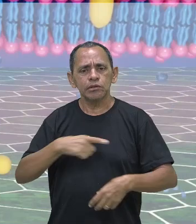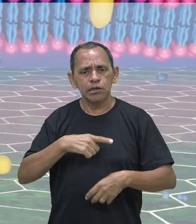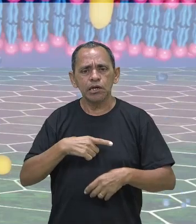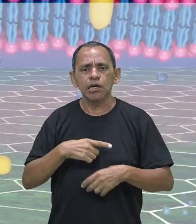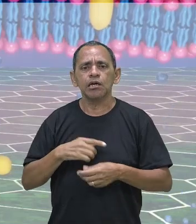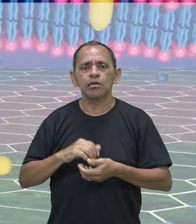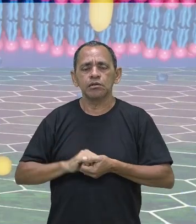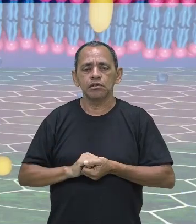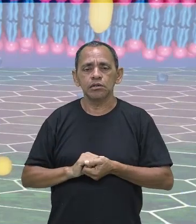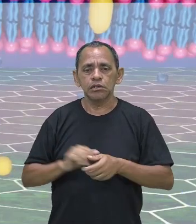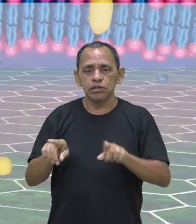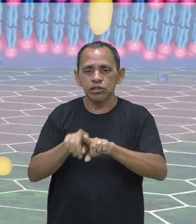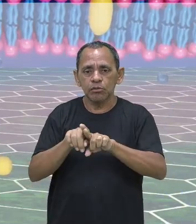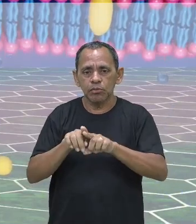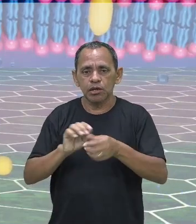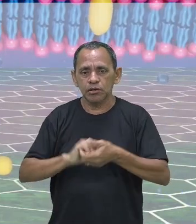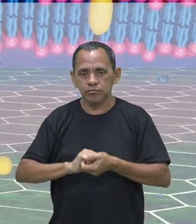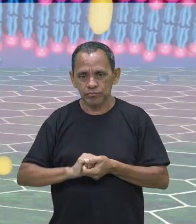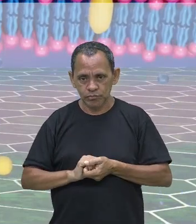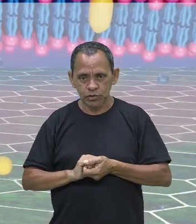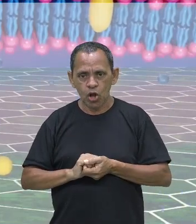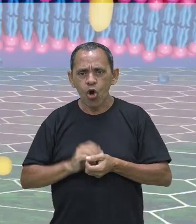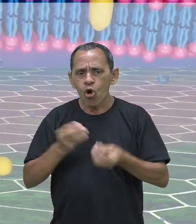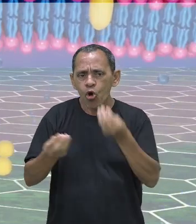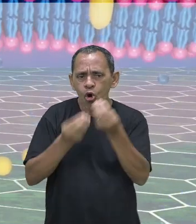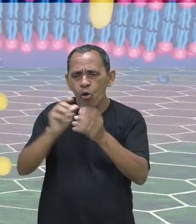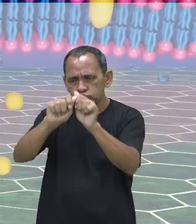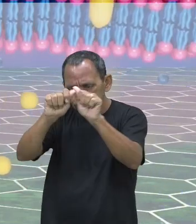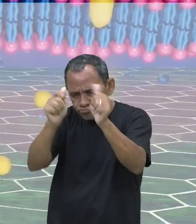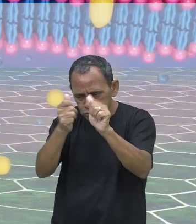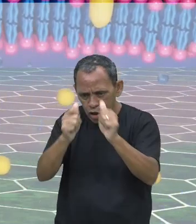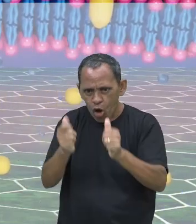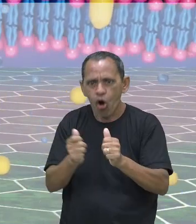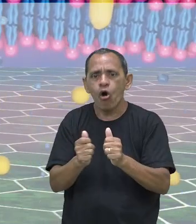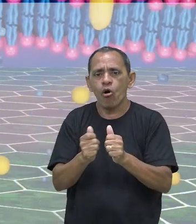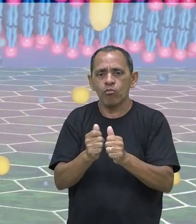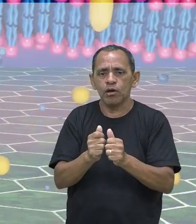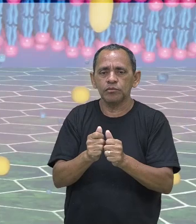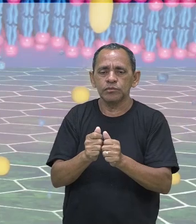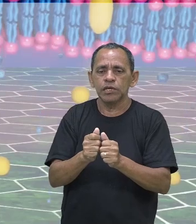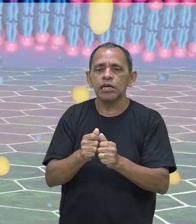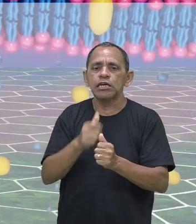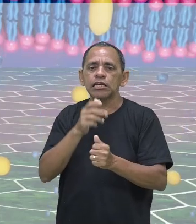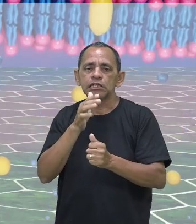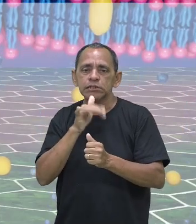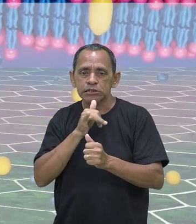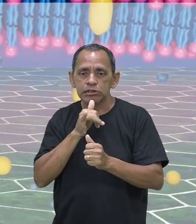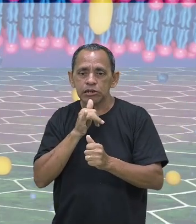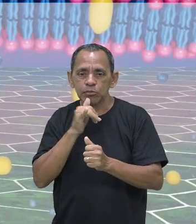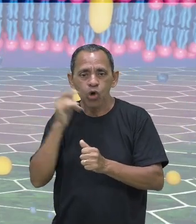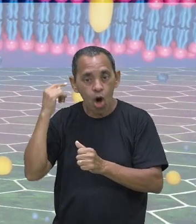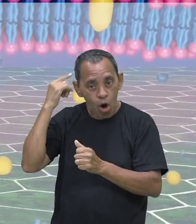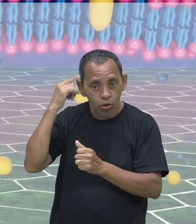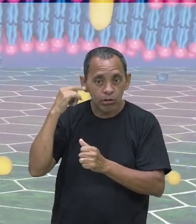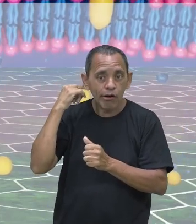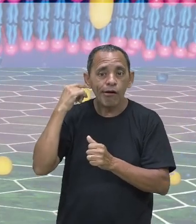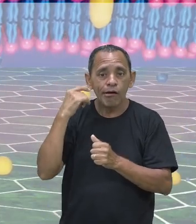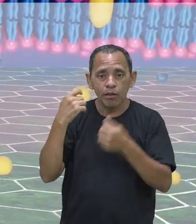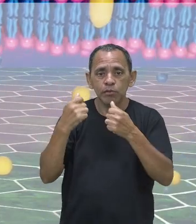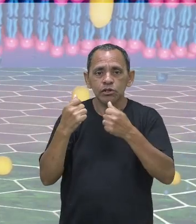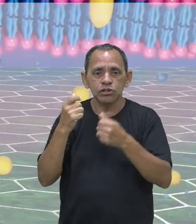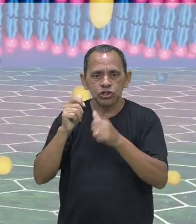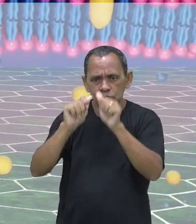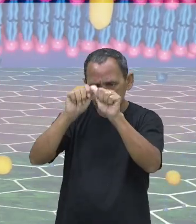estrutura morfológica, né? A forma de um órgão. Que minha orelha tenha esse formato, né? Que minhas mãos,